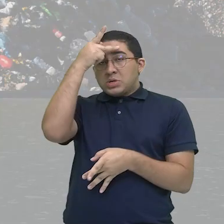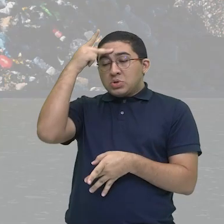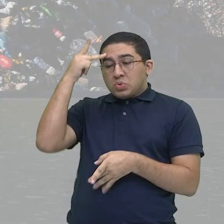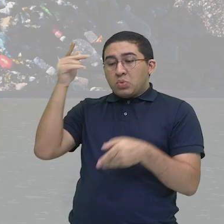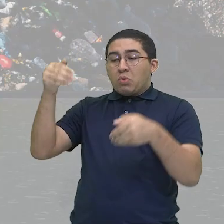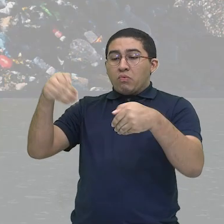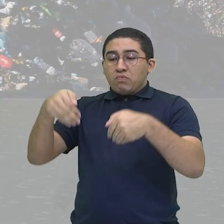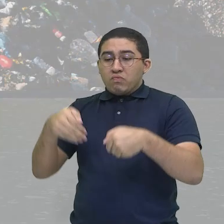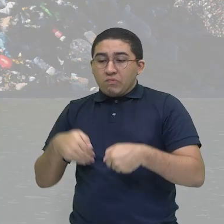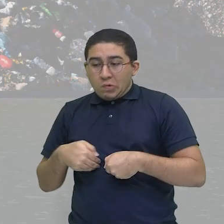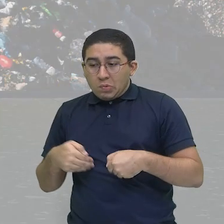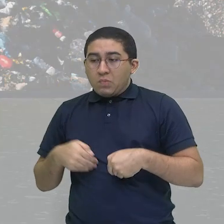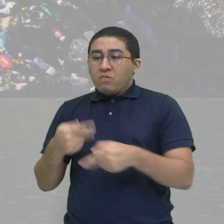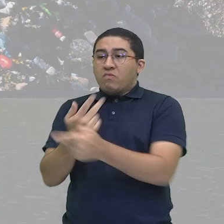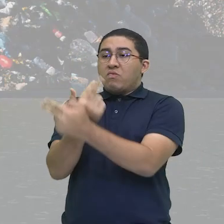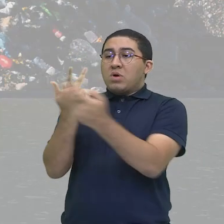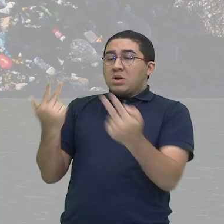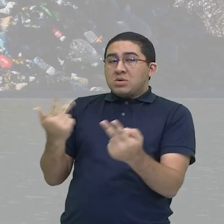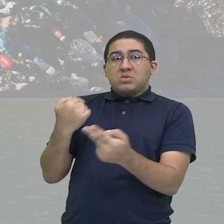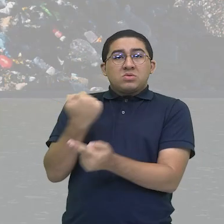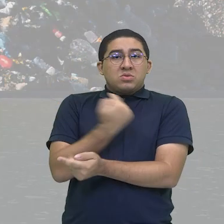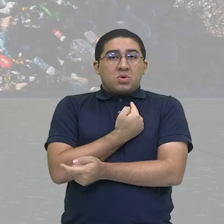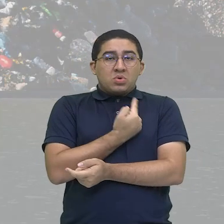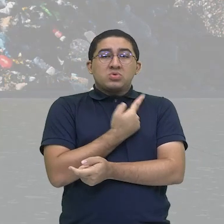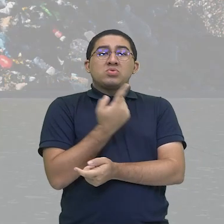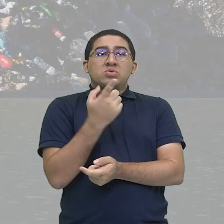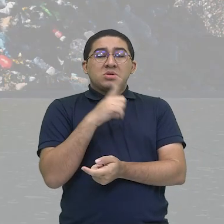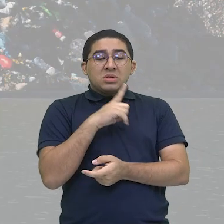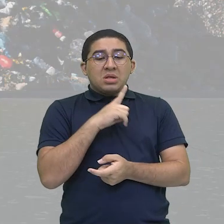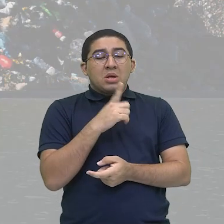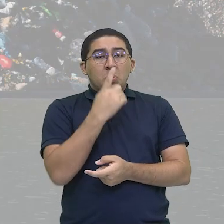gente desperdiça muito alimento ainda nos dias de hoje.